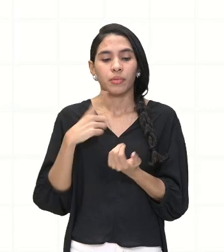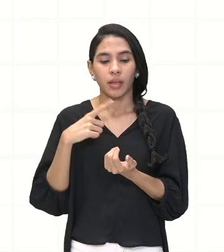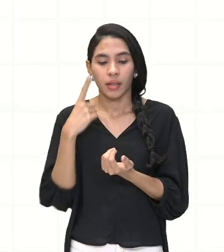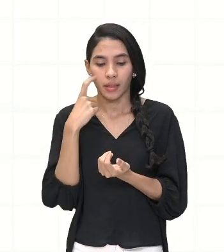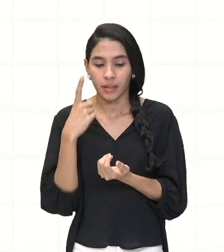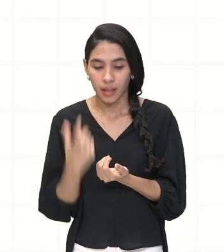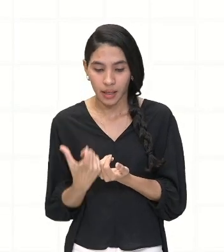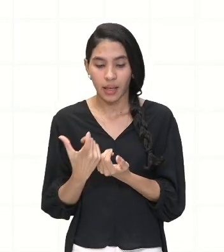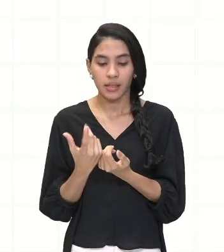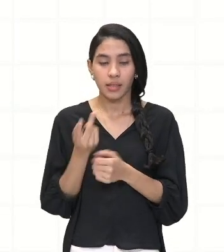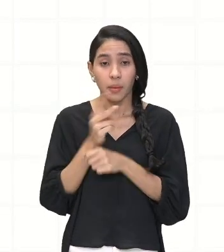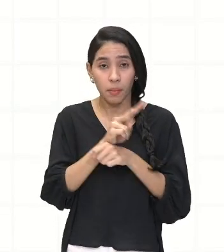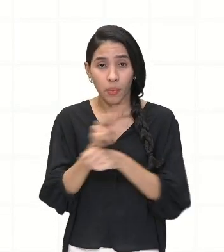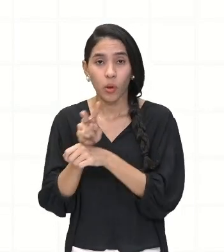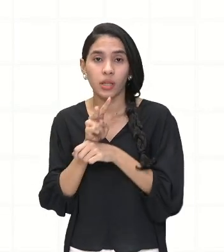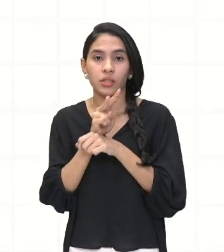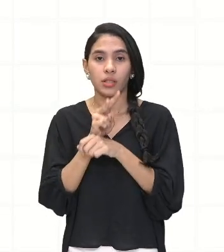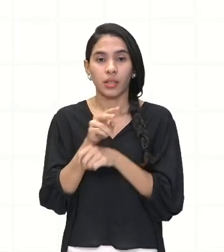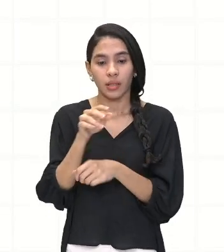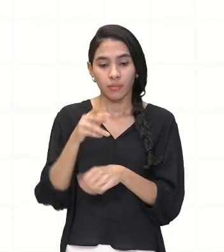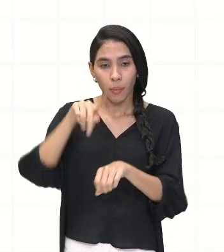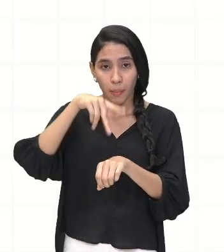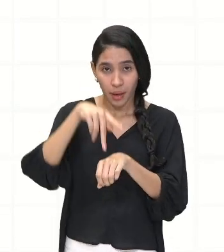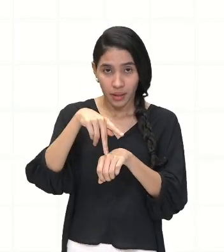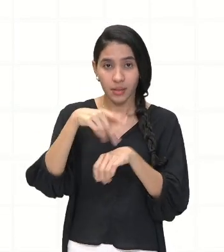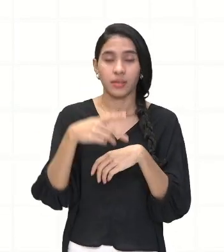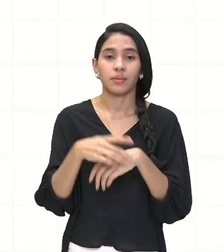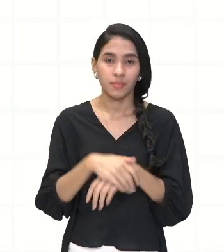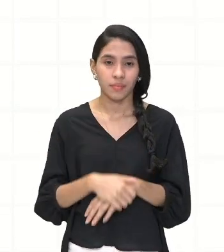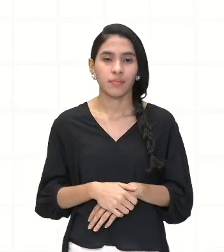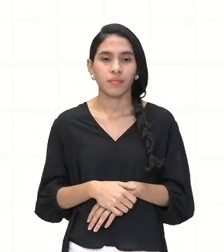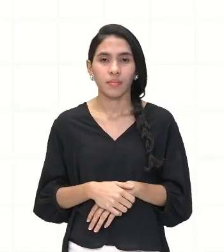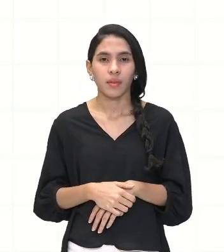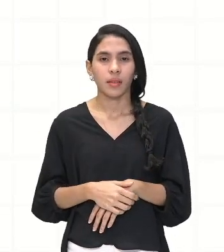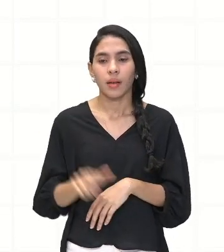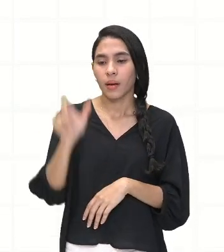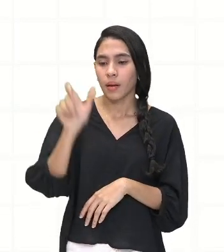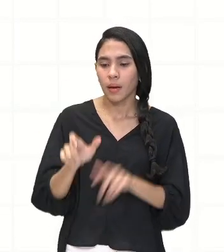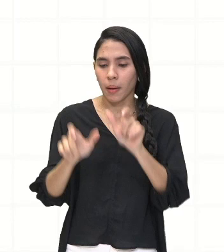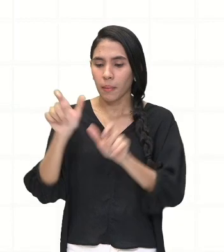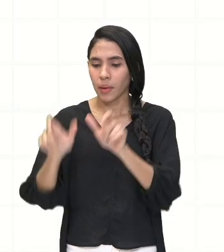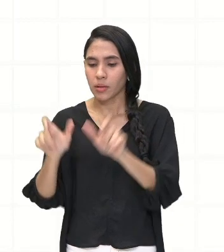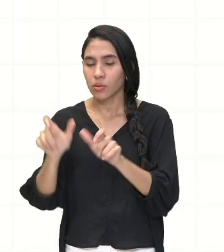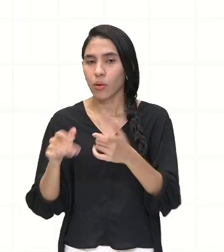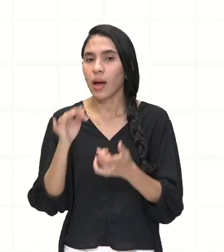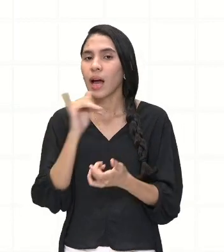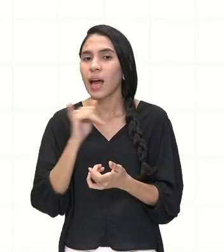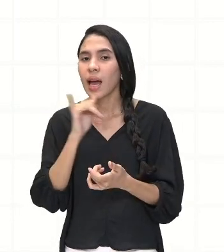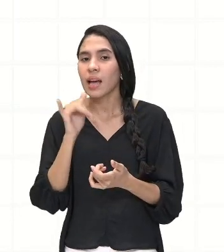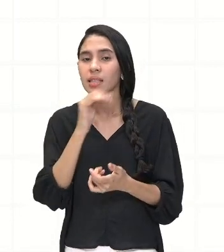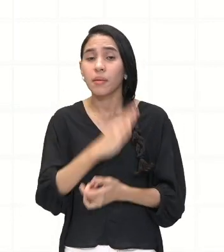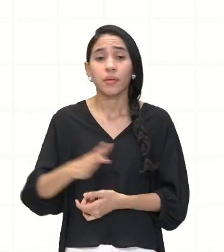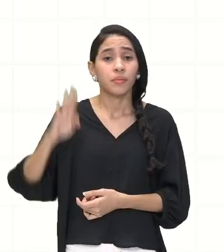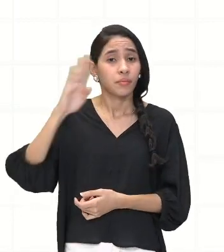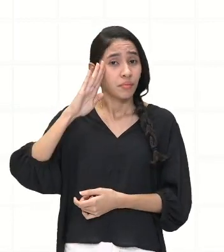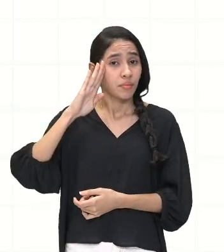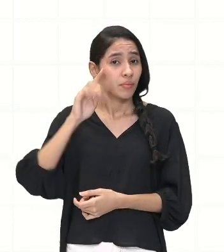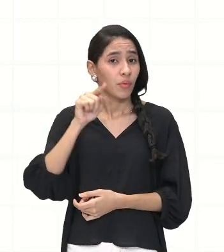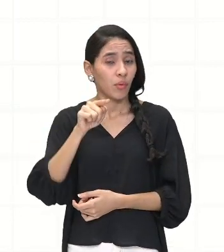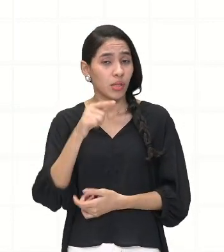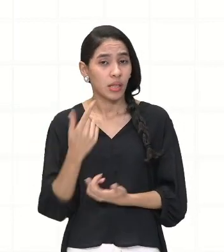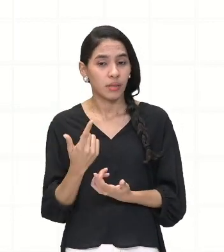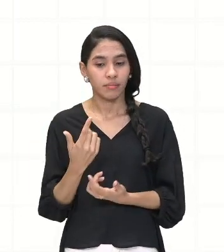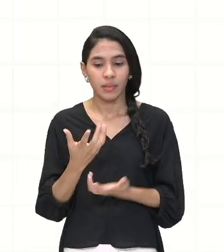em proteger a nação. Então, o que faz as pessoas se alistarem? O que faz você lutar por